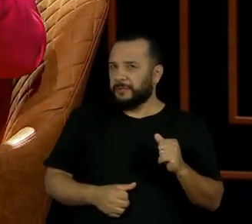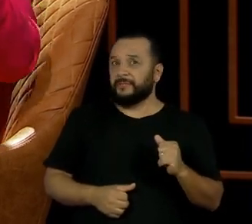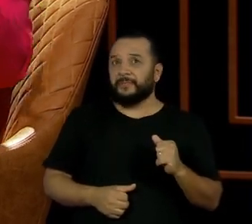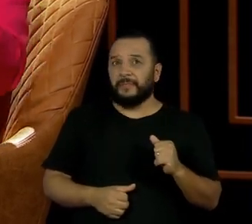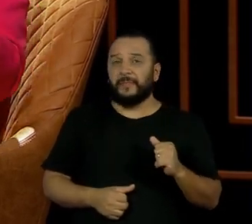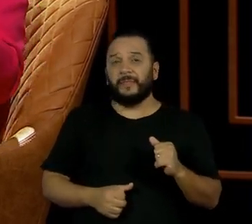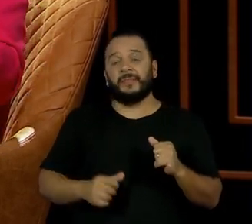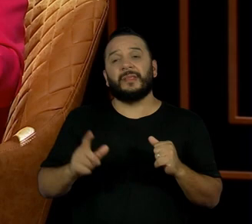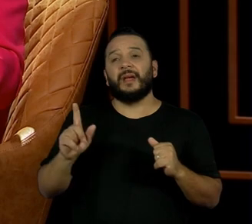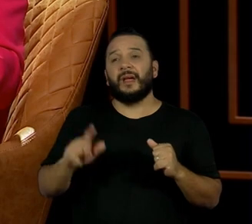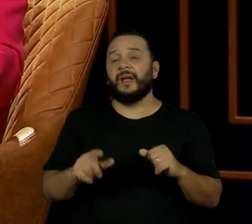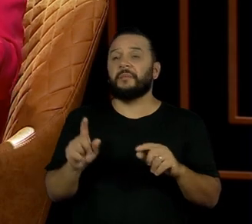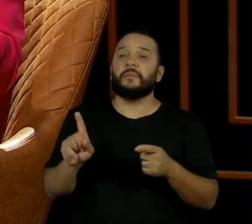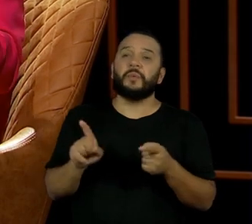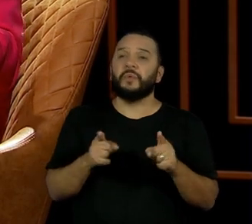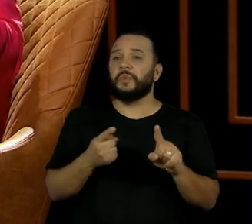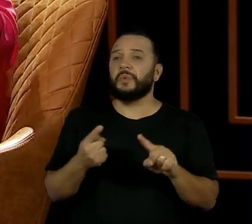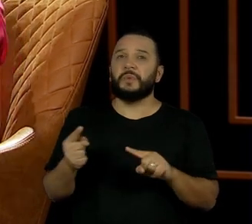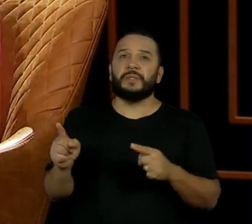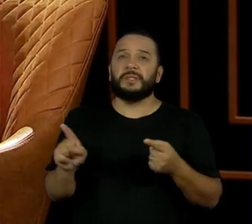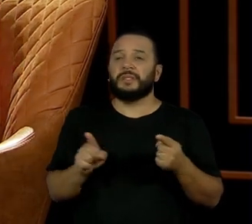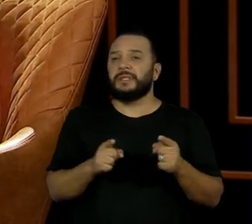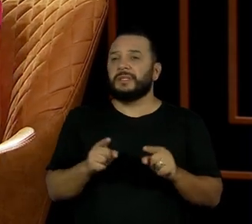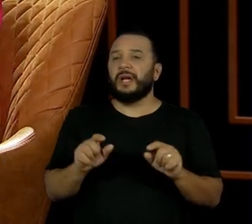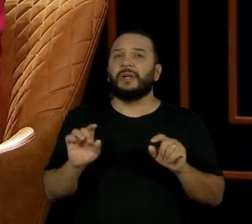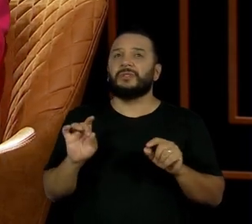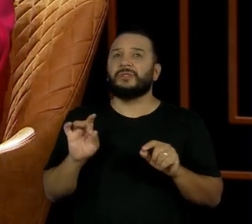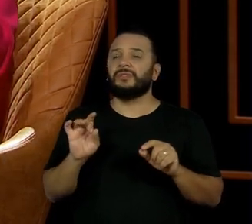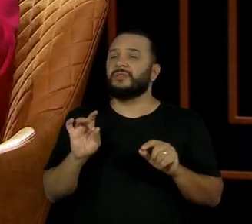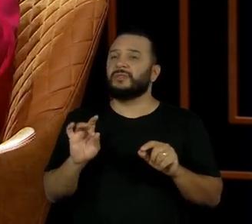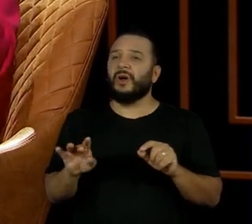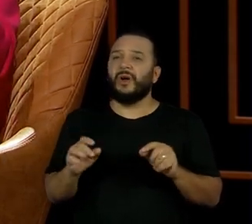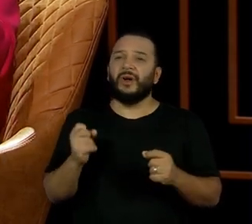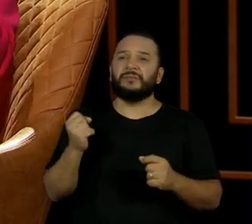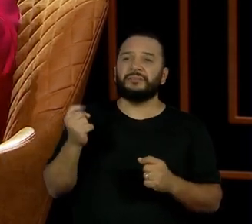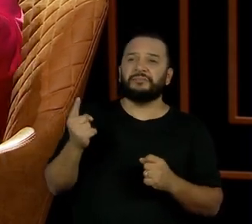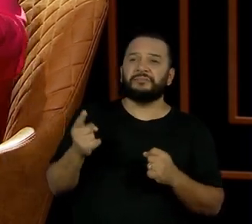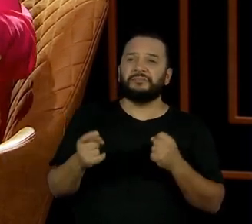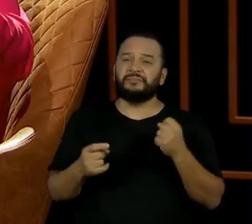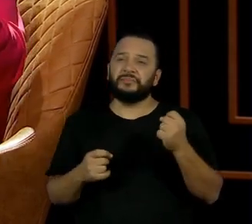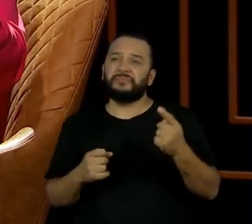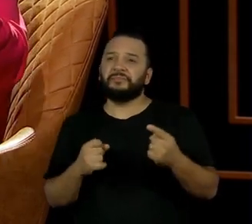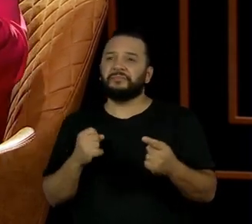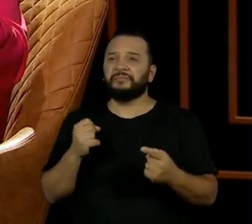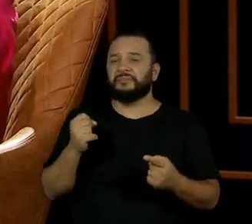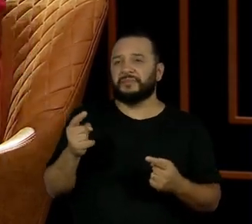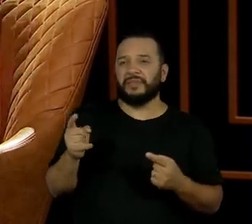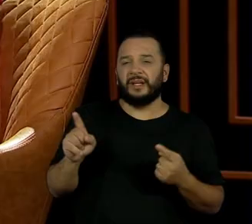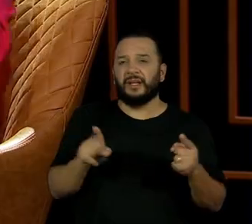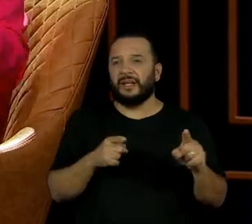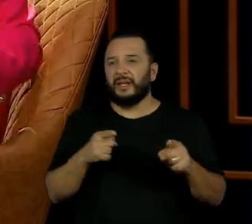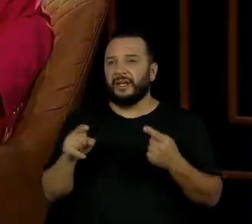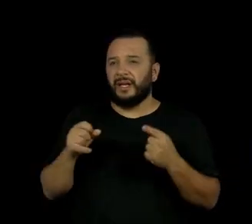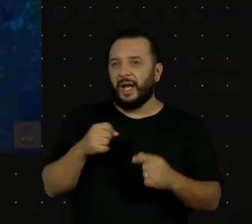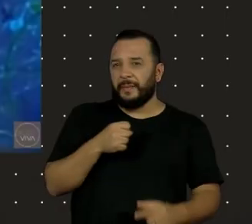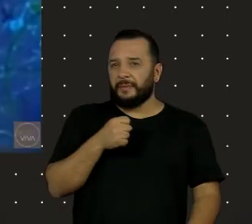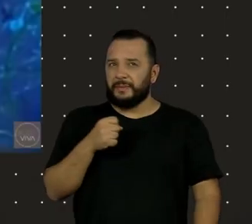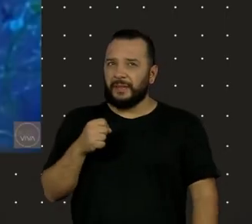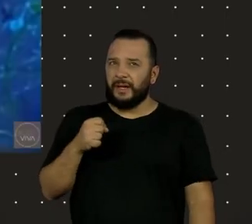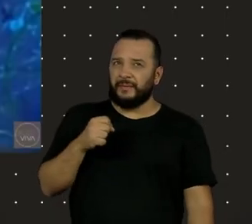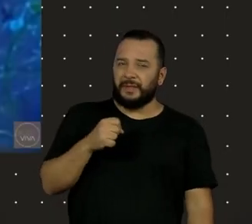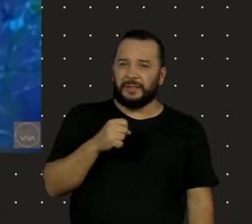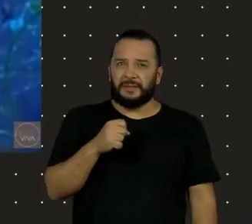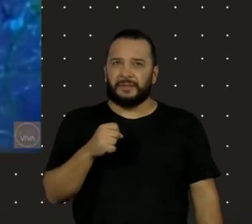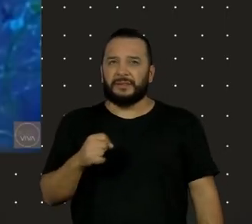que era muito colocada Sutilmente com muito Talvez um pouco de receio com isso